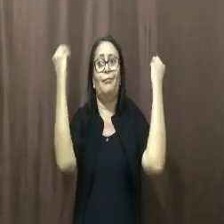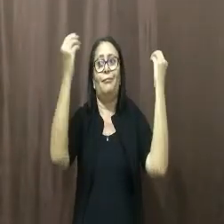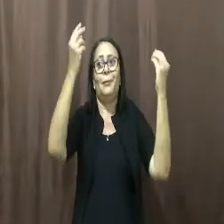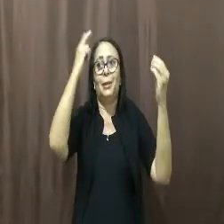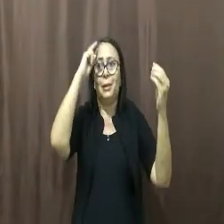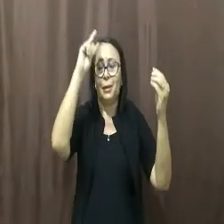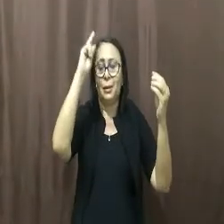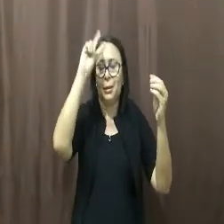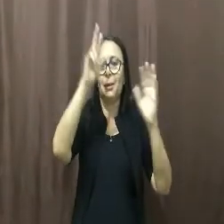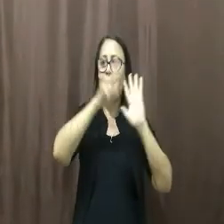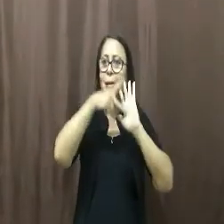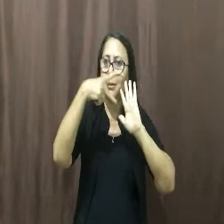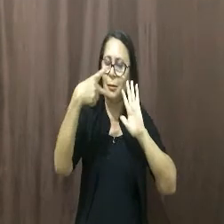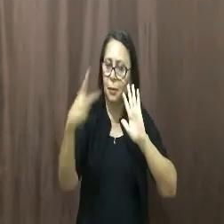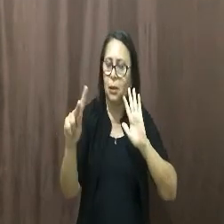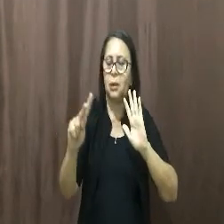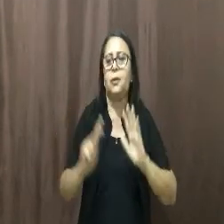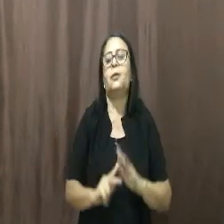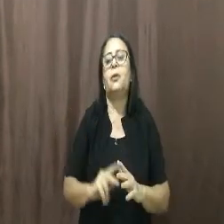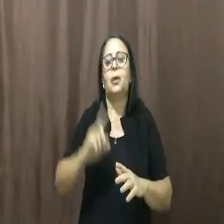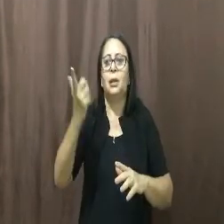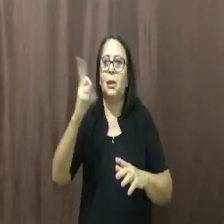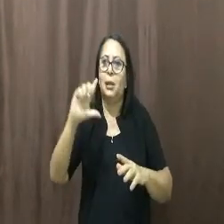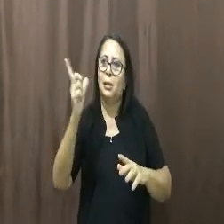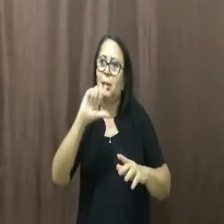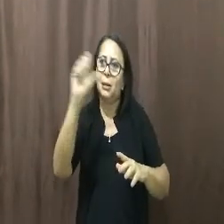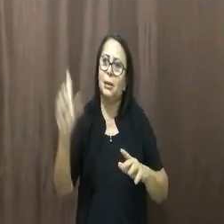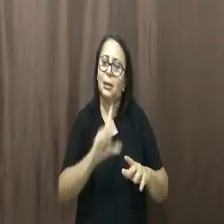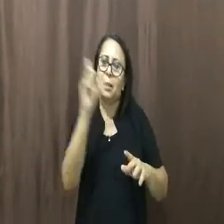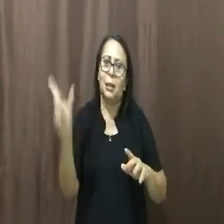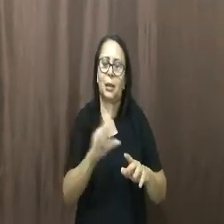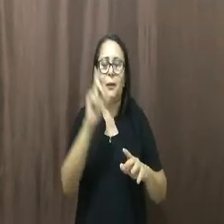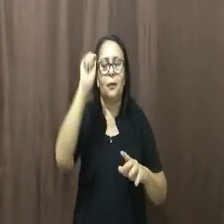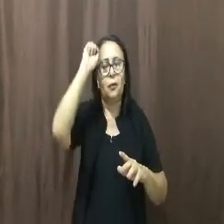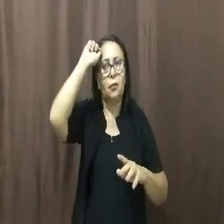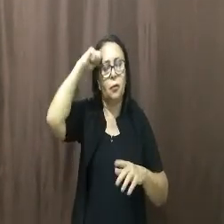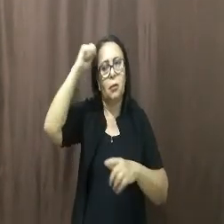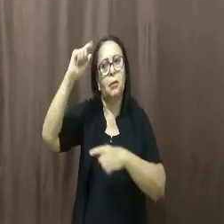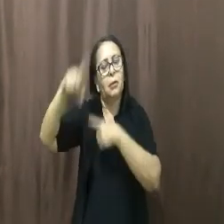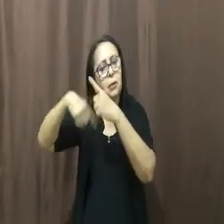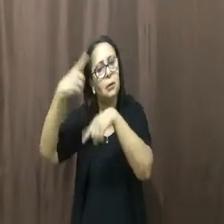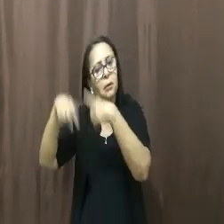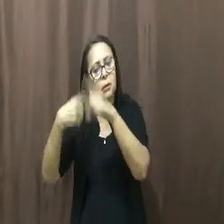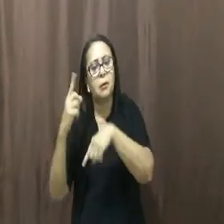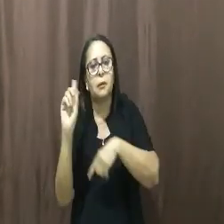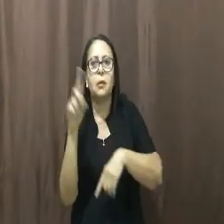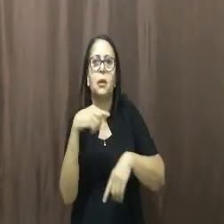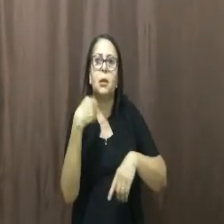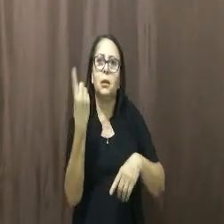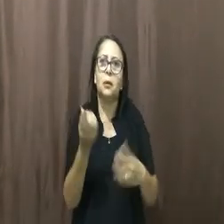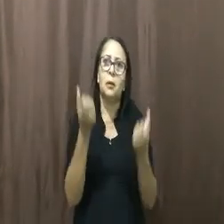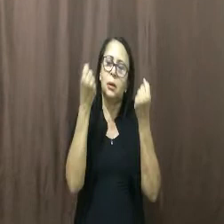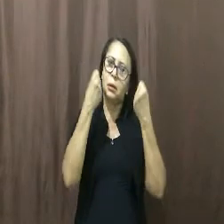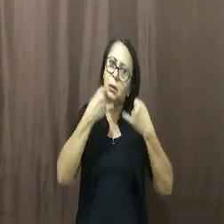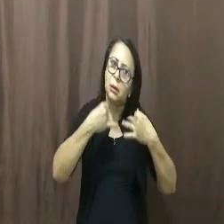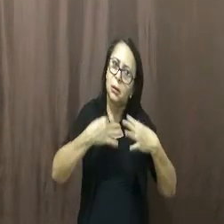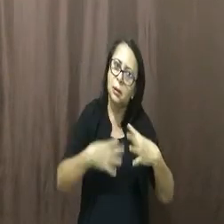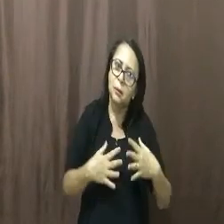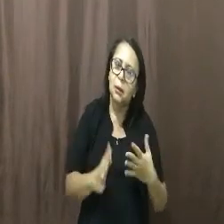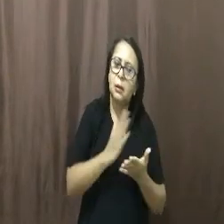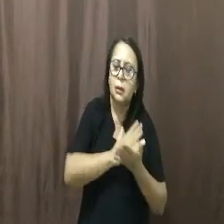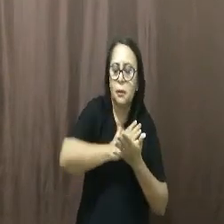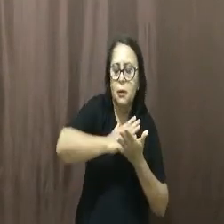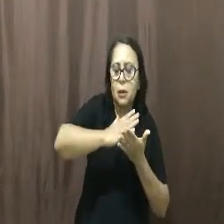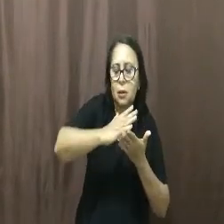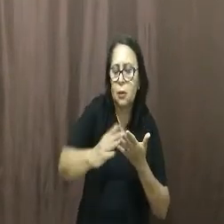de invisibilizar até a literatura afro, os pensadores negros. E nós estamos aqui para dizer isso. Essa